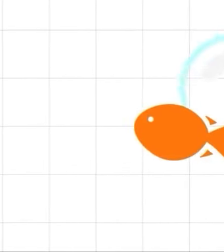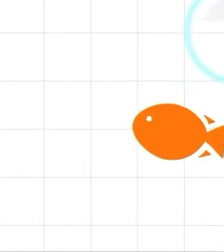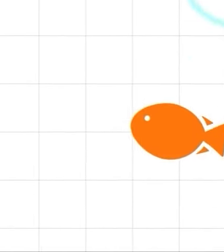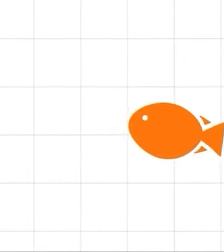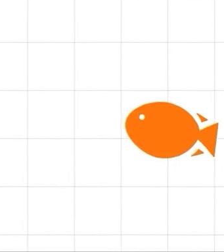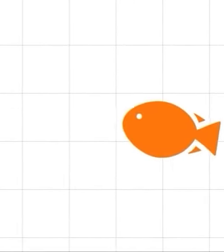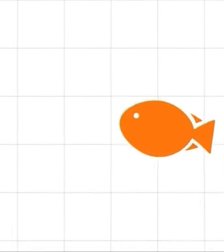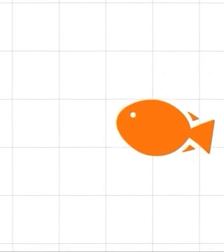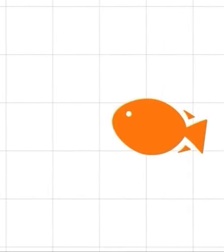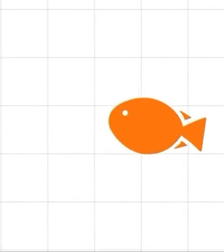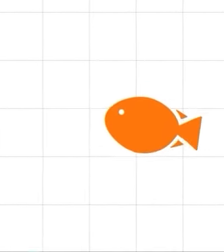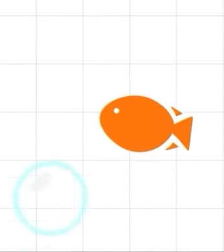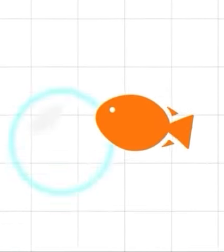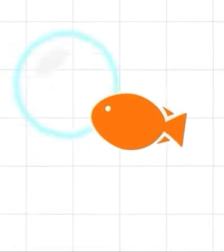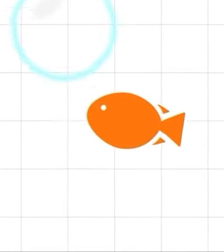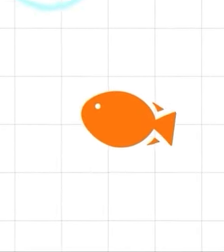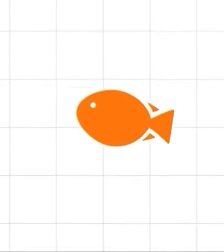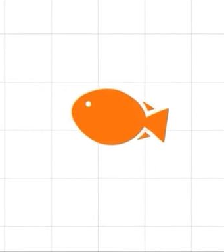C